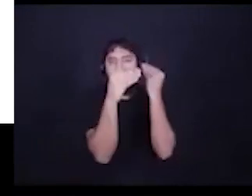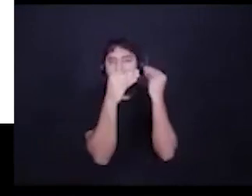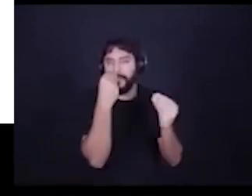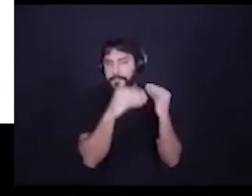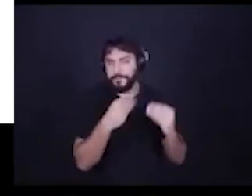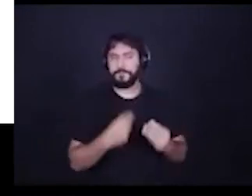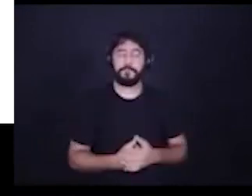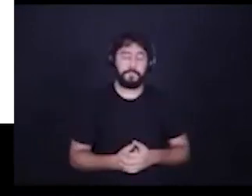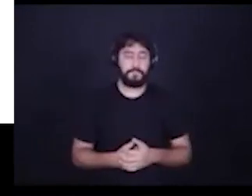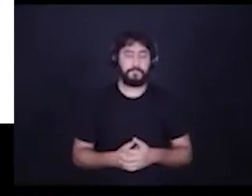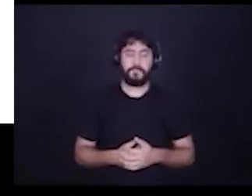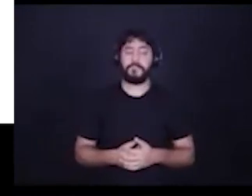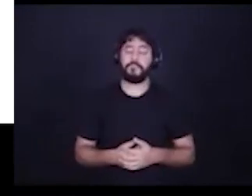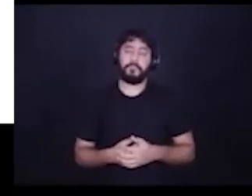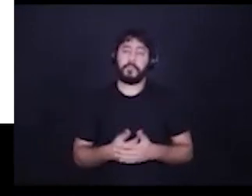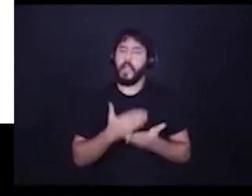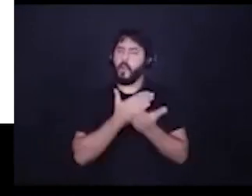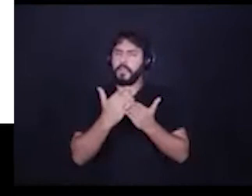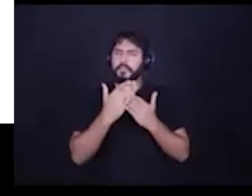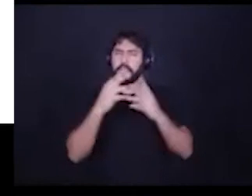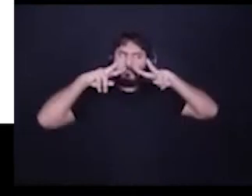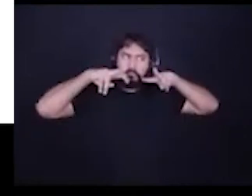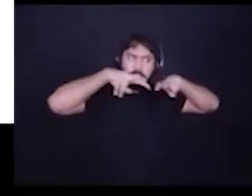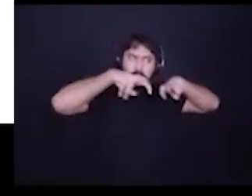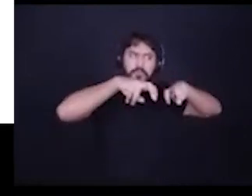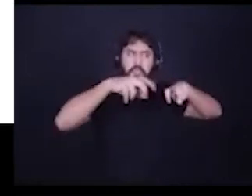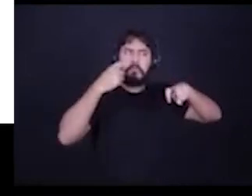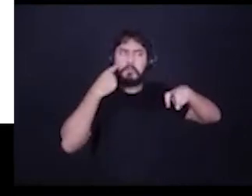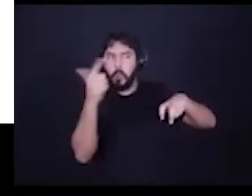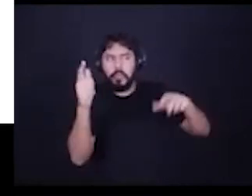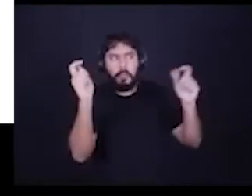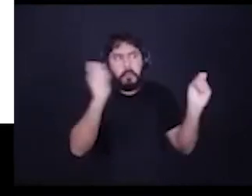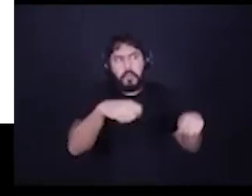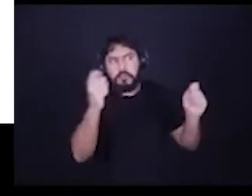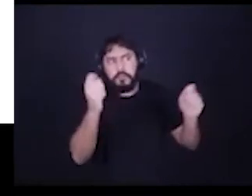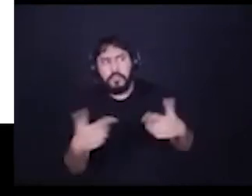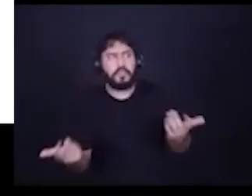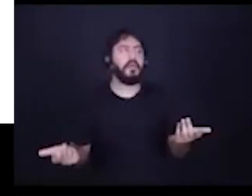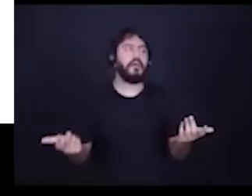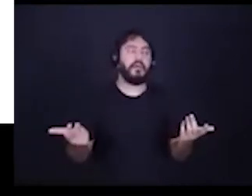e fui começando a investigar outras possibilidades de